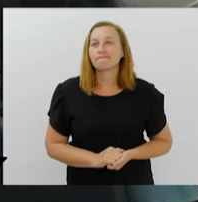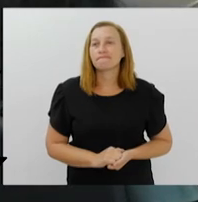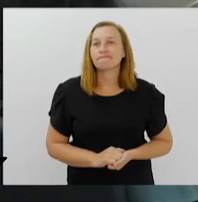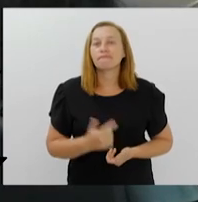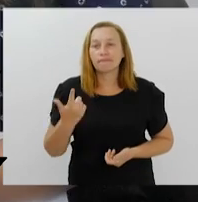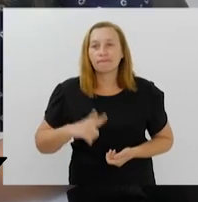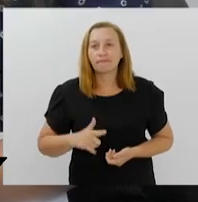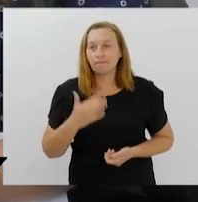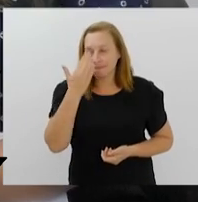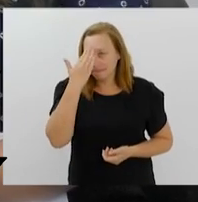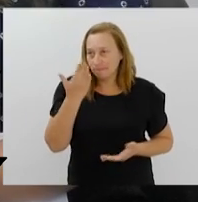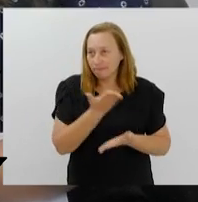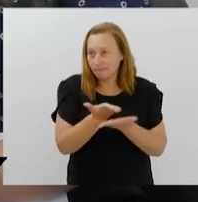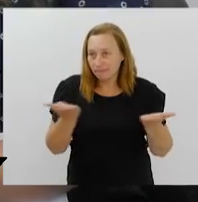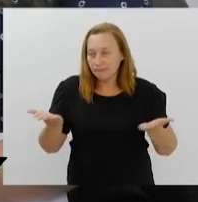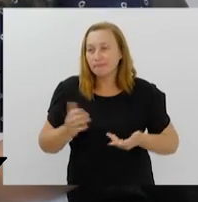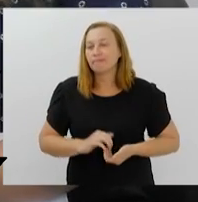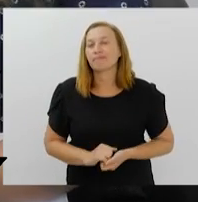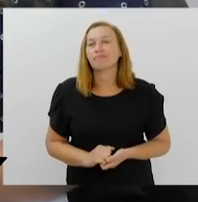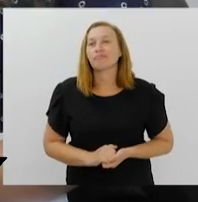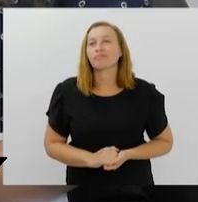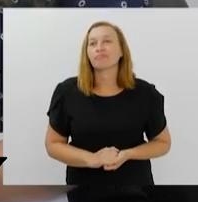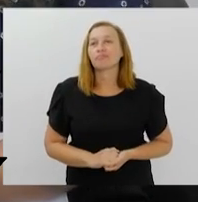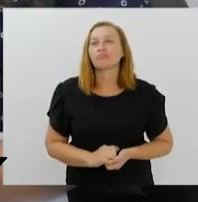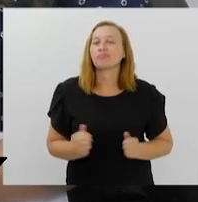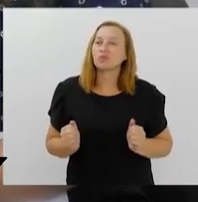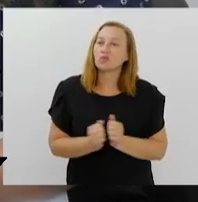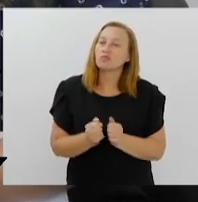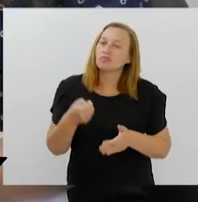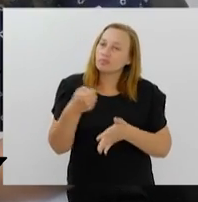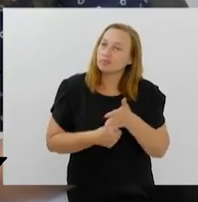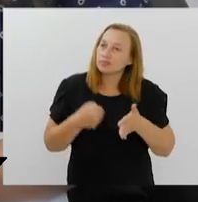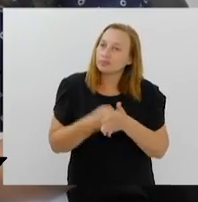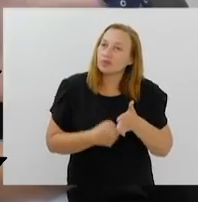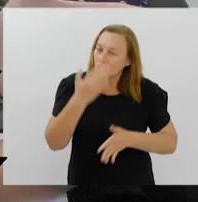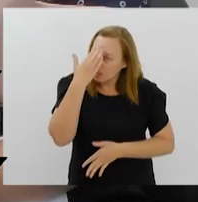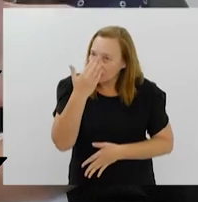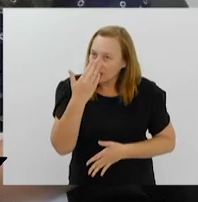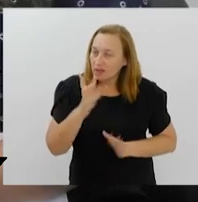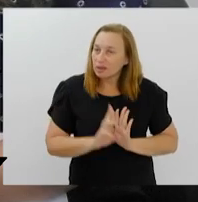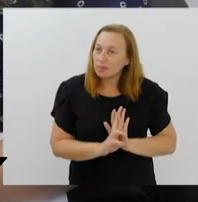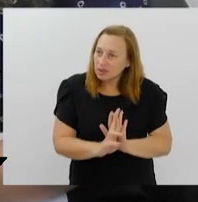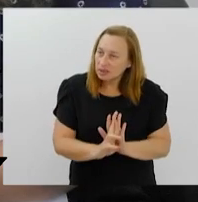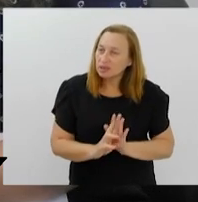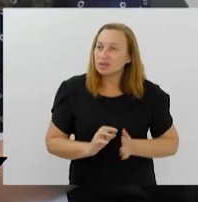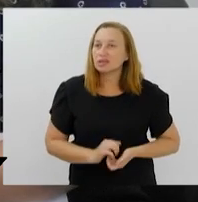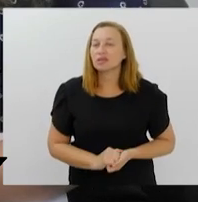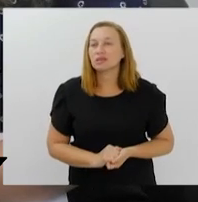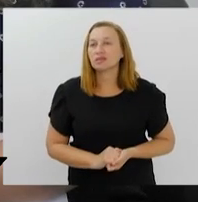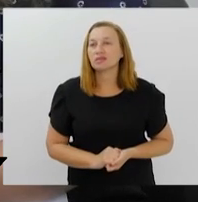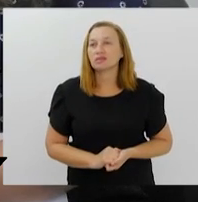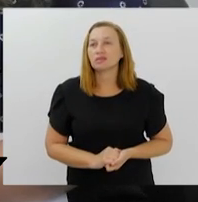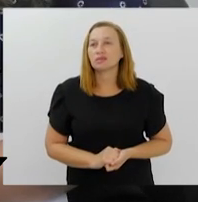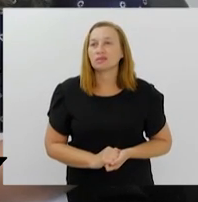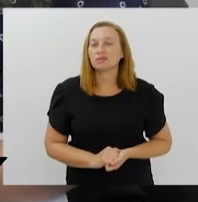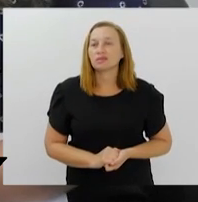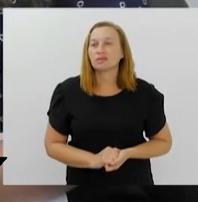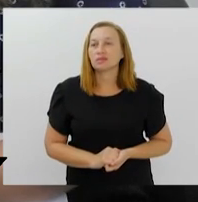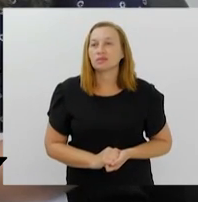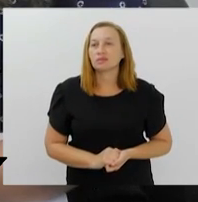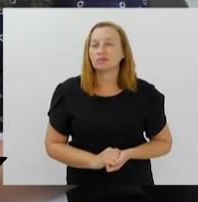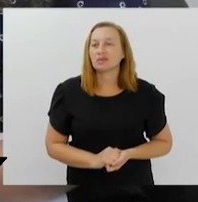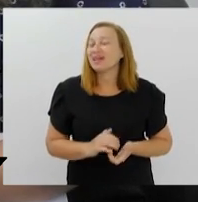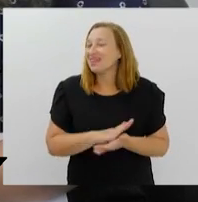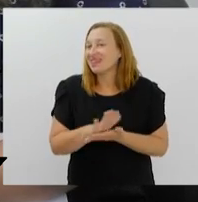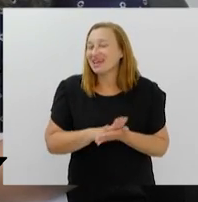mais uma vez agradecer a todos vocês que estão com a gente nessa luta Obrigado aos representantes que vieram e nada